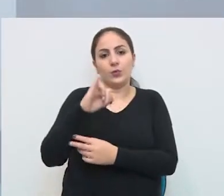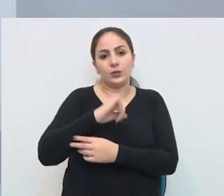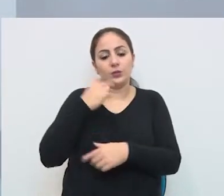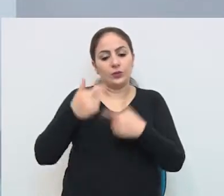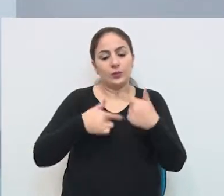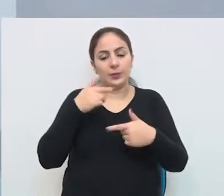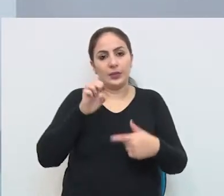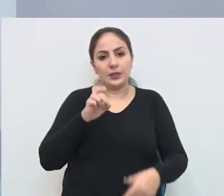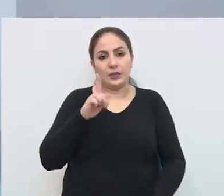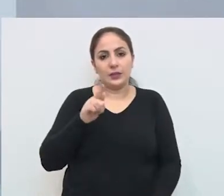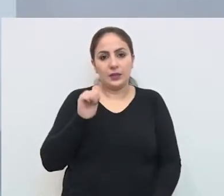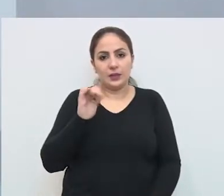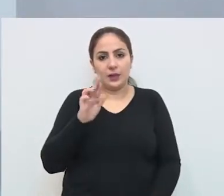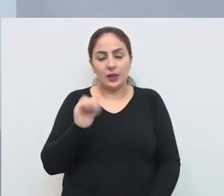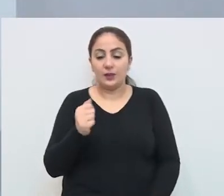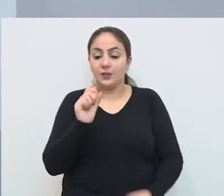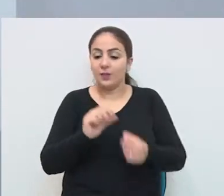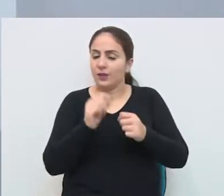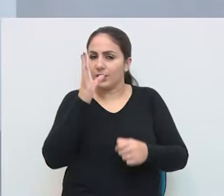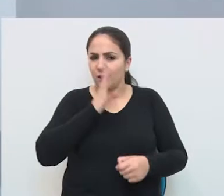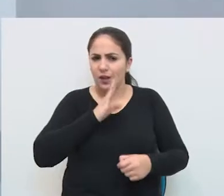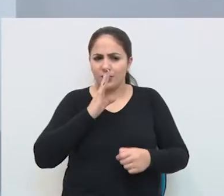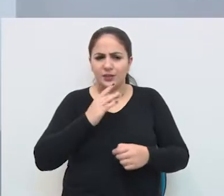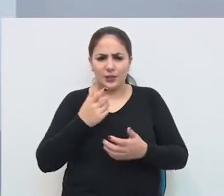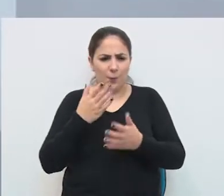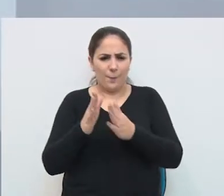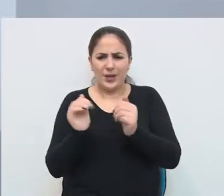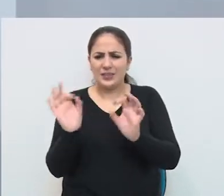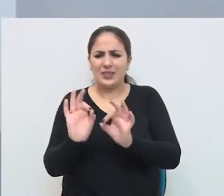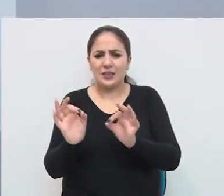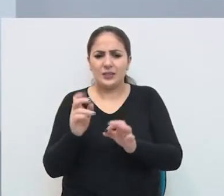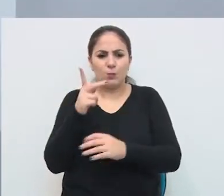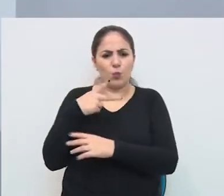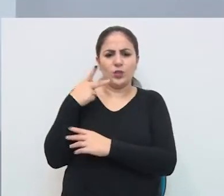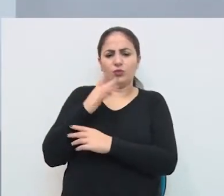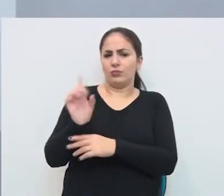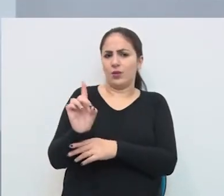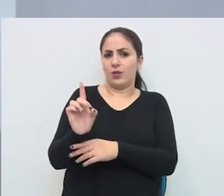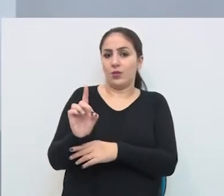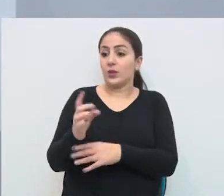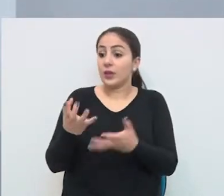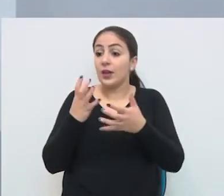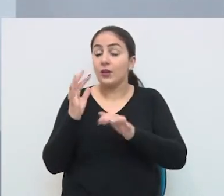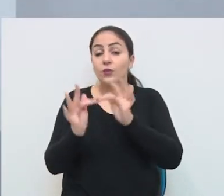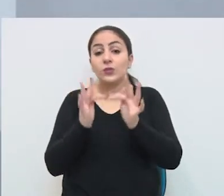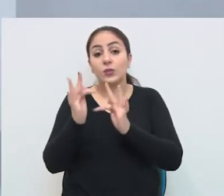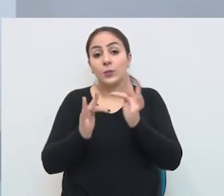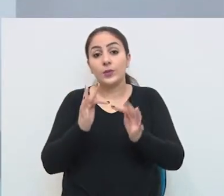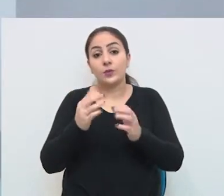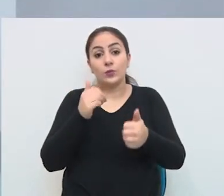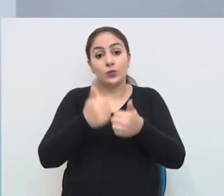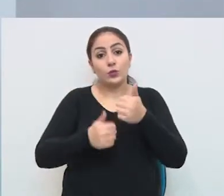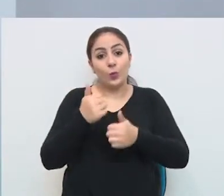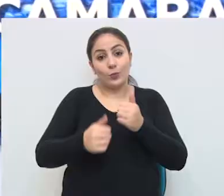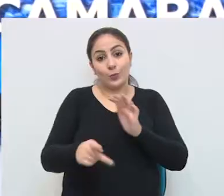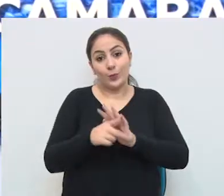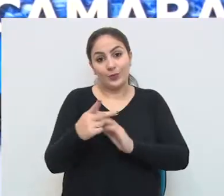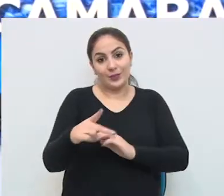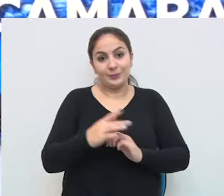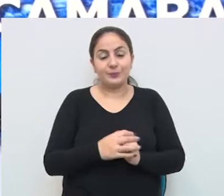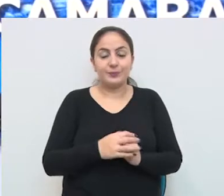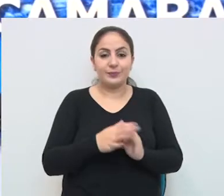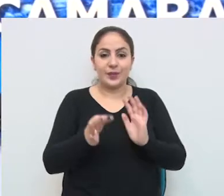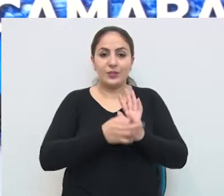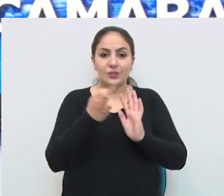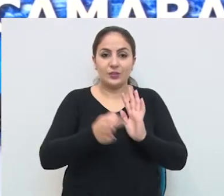o trabalho do DEGAR que estão fazendo lá e fazem de graça. Não cobram nada, eles não querem nem saber da política. Eles querem saber que esteja funcionando o futebol deles lá.